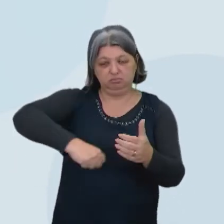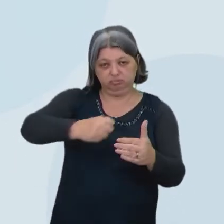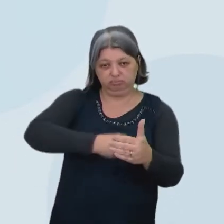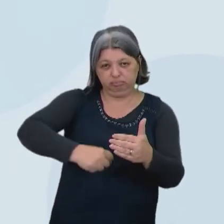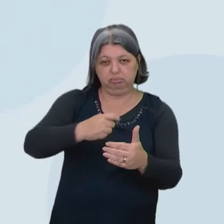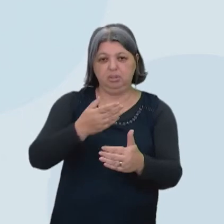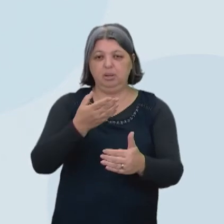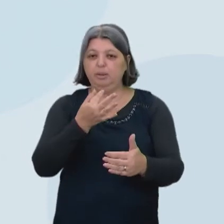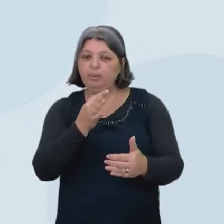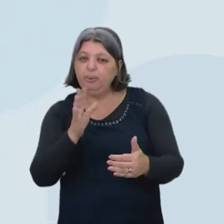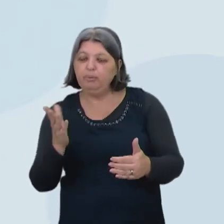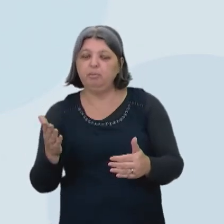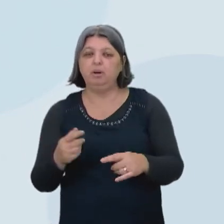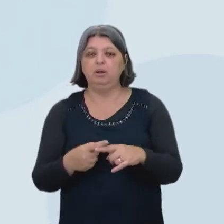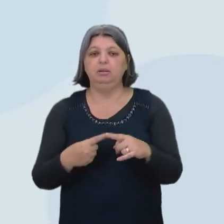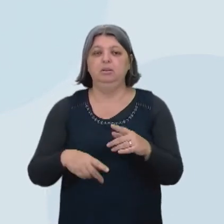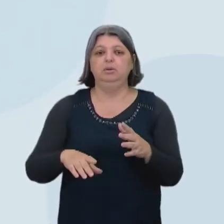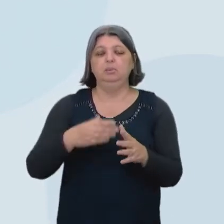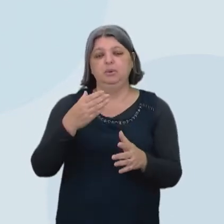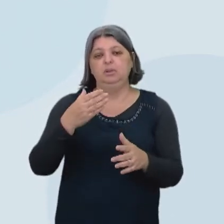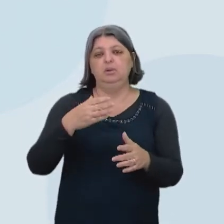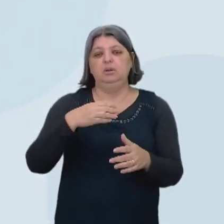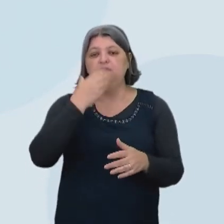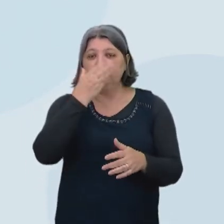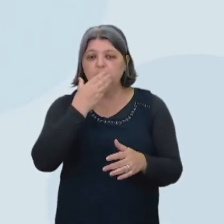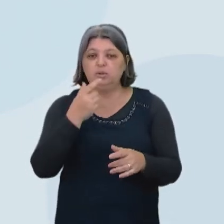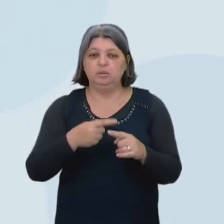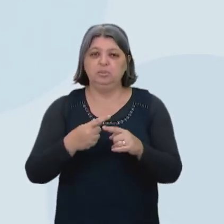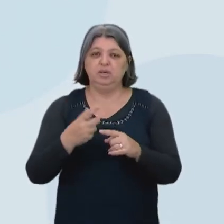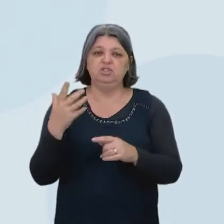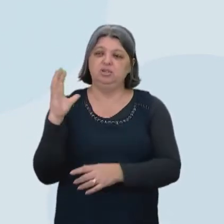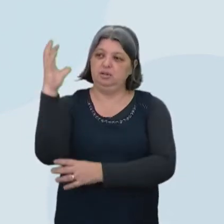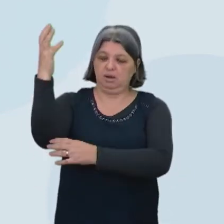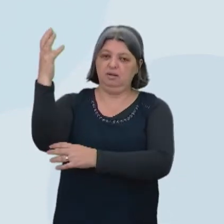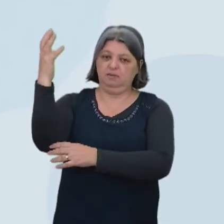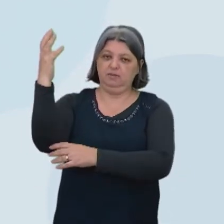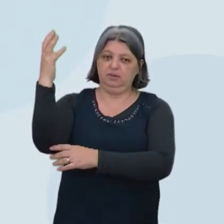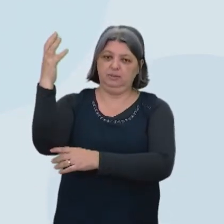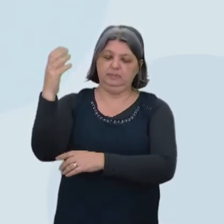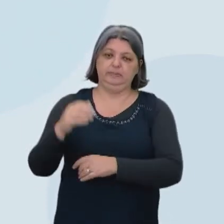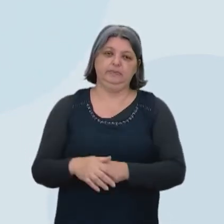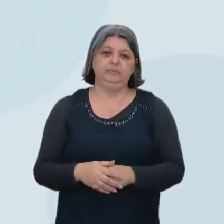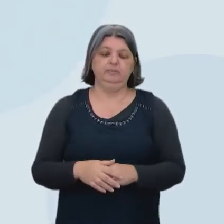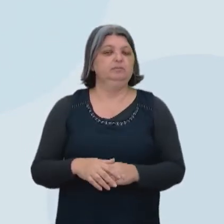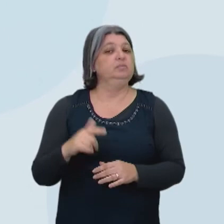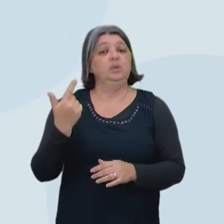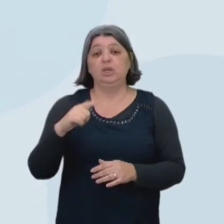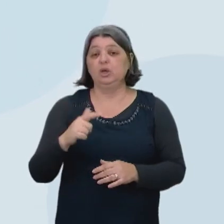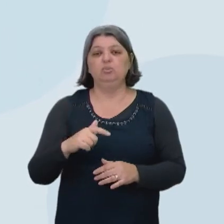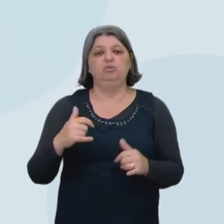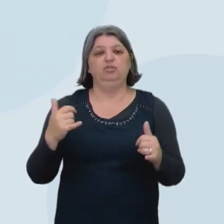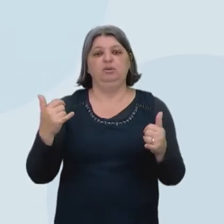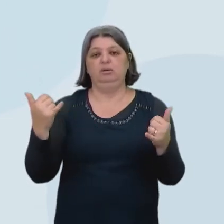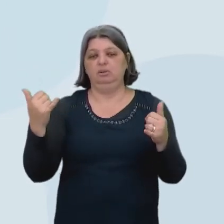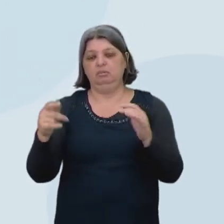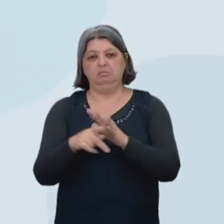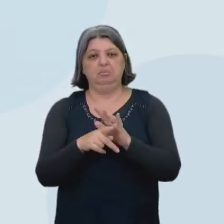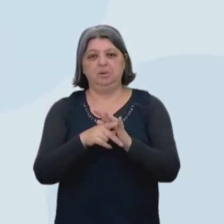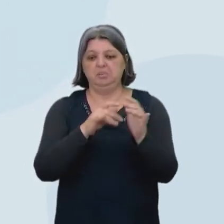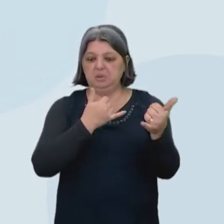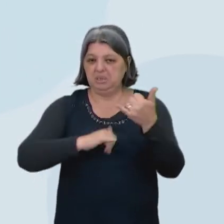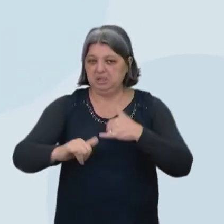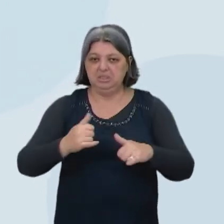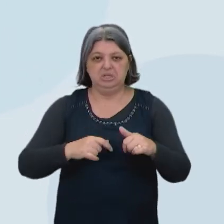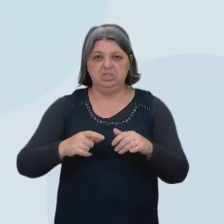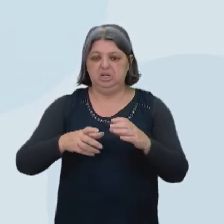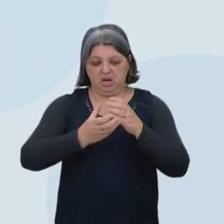couve. Comíamos caqui, pois tinha um pé de fruta no quintal. Não havia energia elétrica, água encanada ou